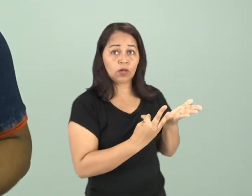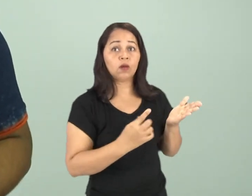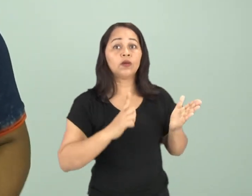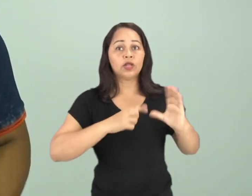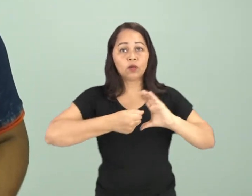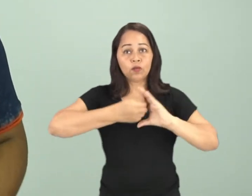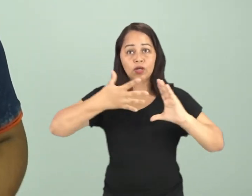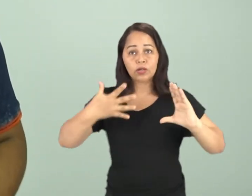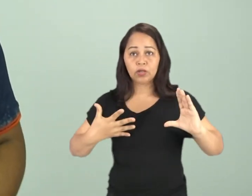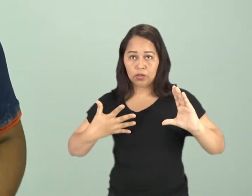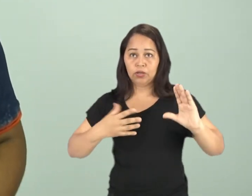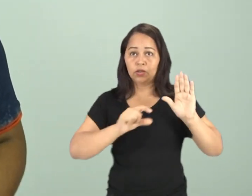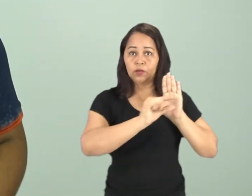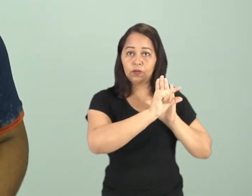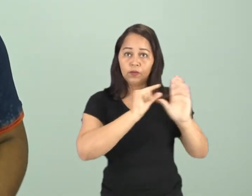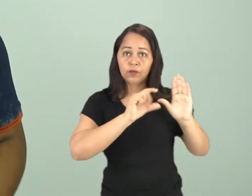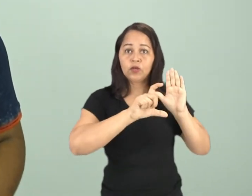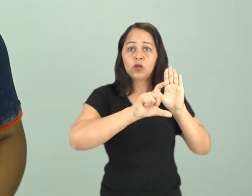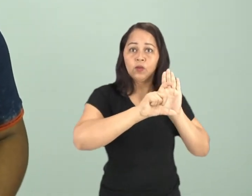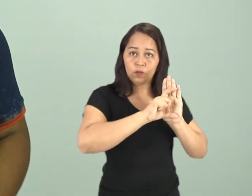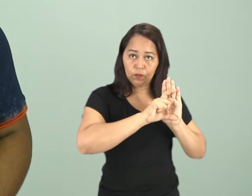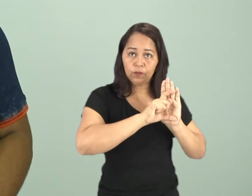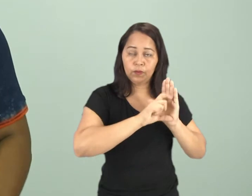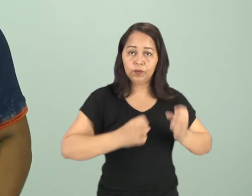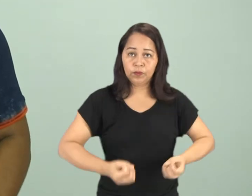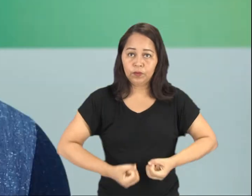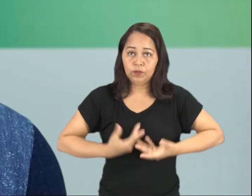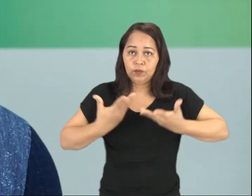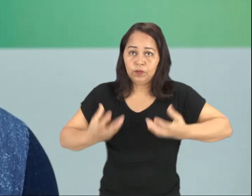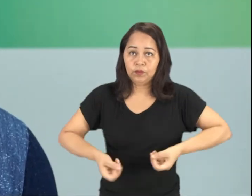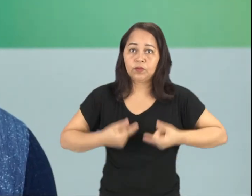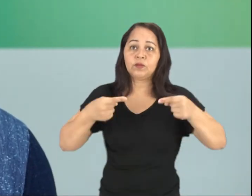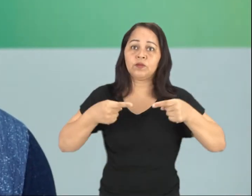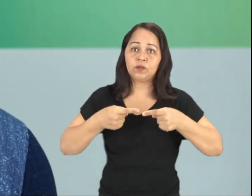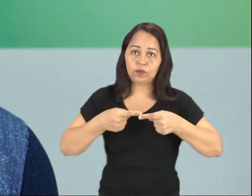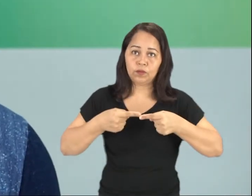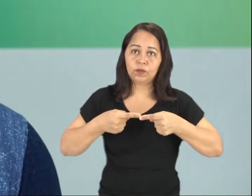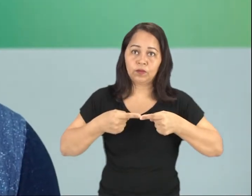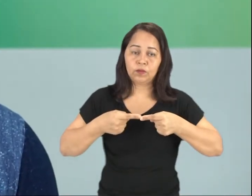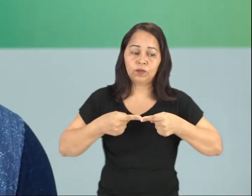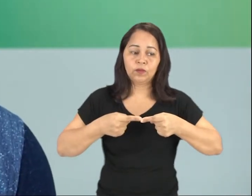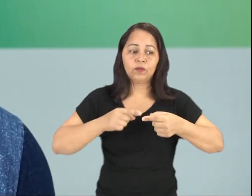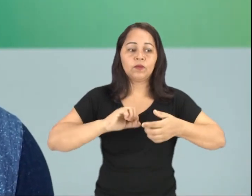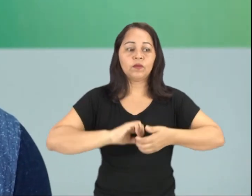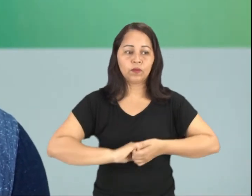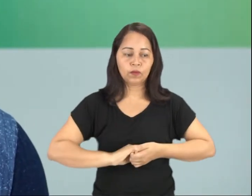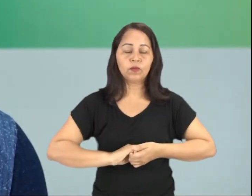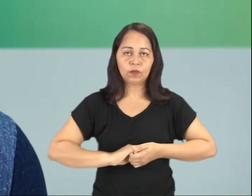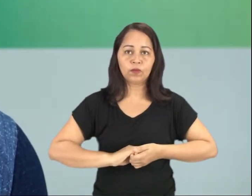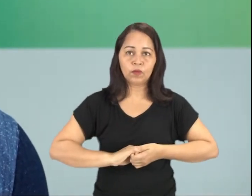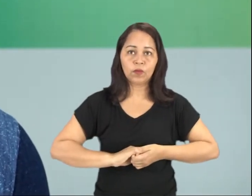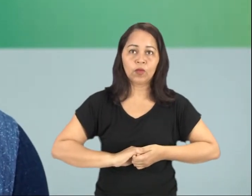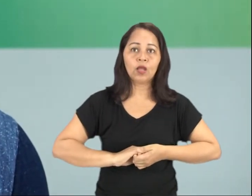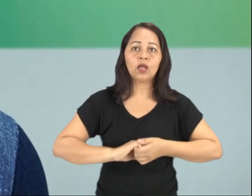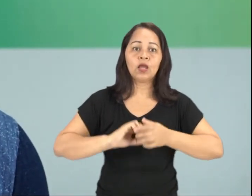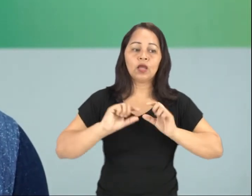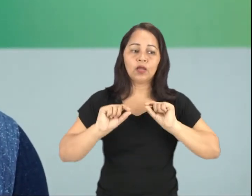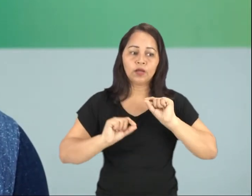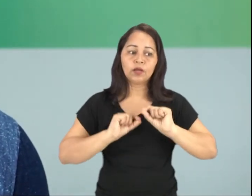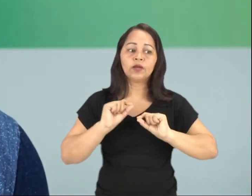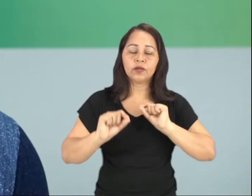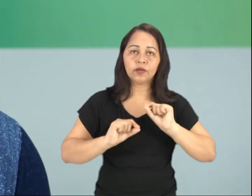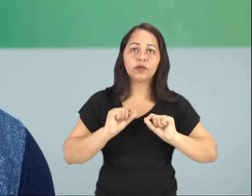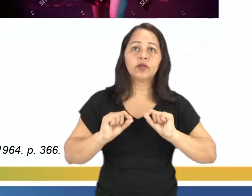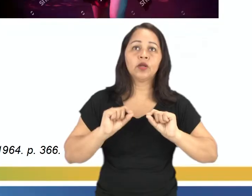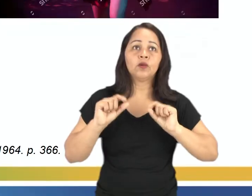características que nós falamos anteriormente. E aqui nós vamos para o primeiro exercitando do dia, tá